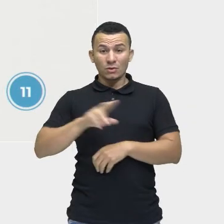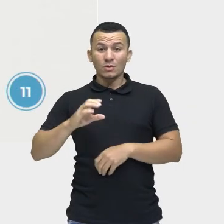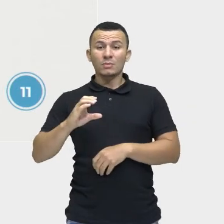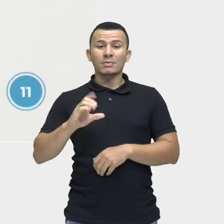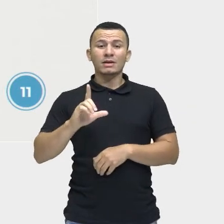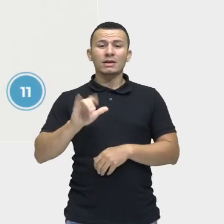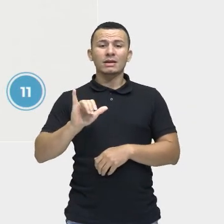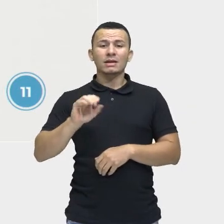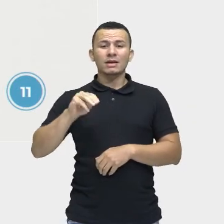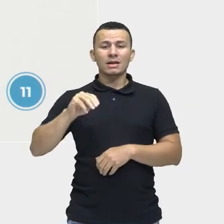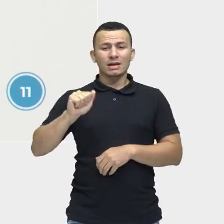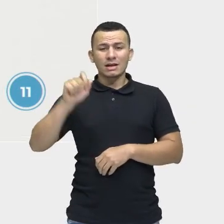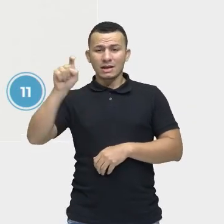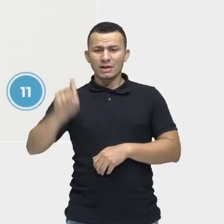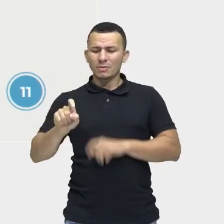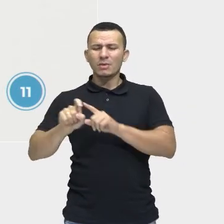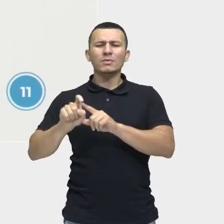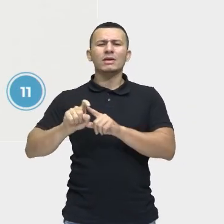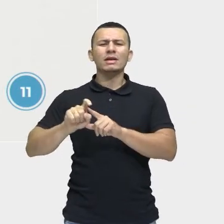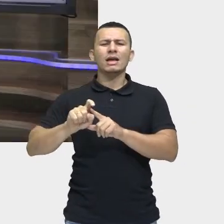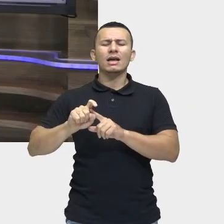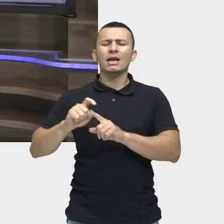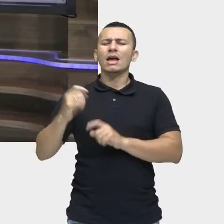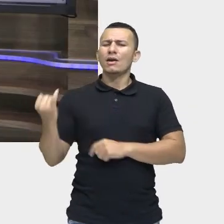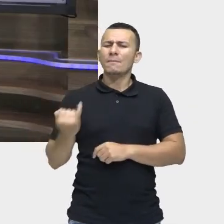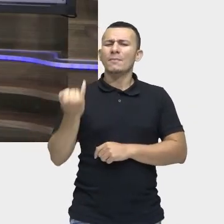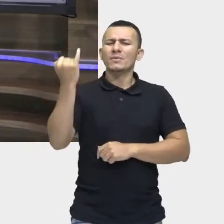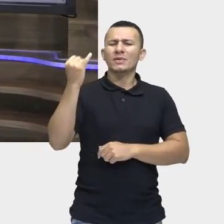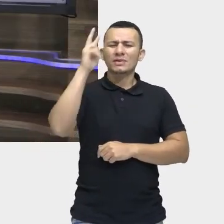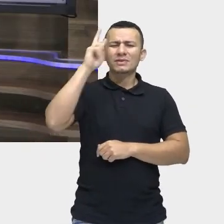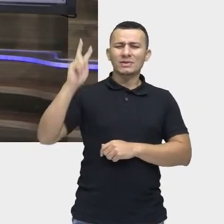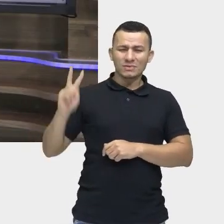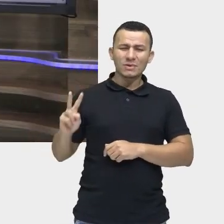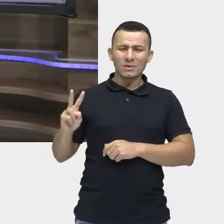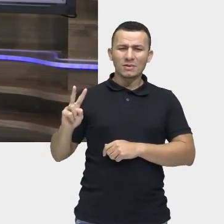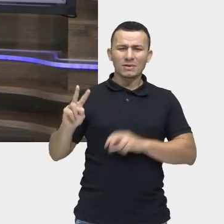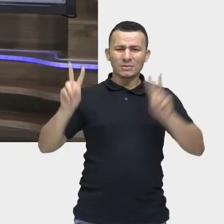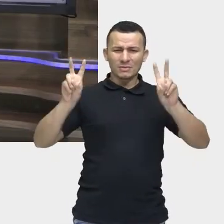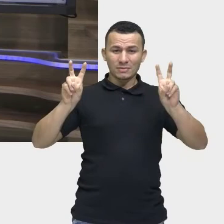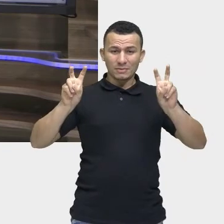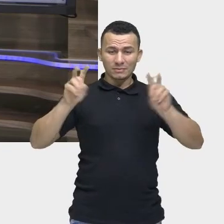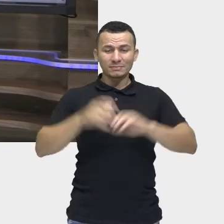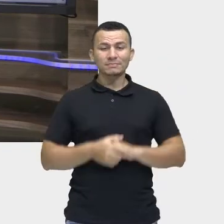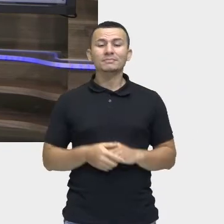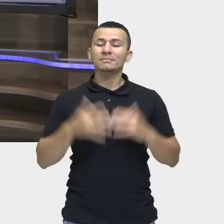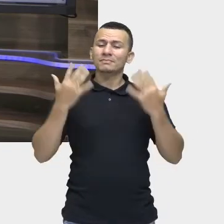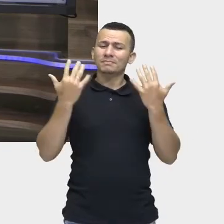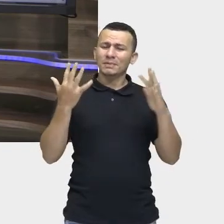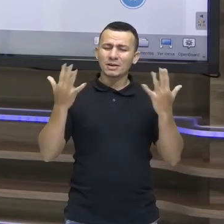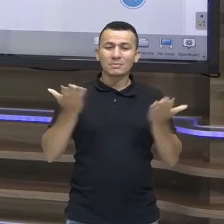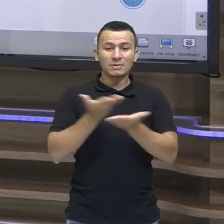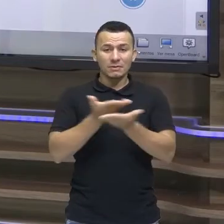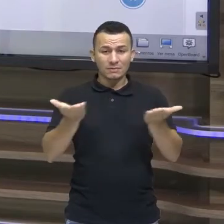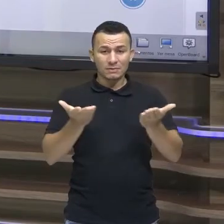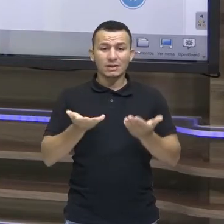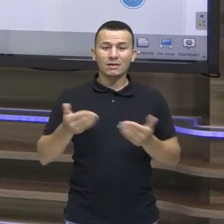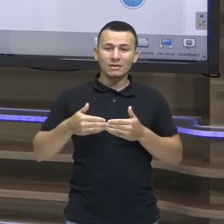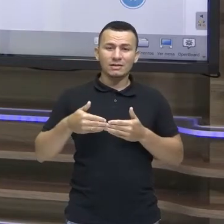o ponto alto da história. Muito bem, parabéns para vocês. E para aqueles que estão tentando, vamos para a